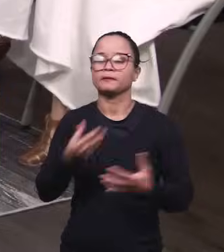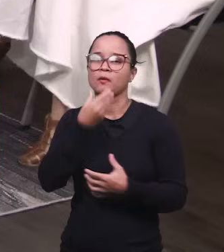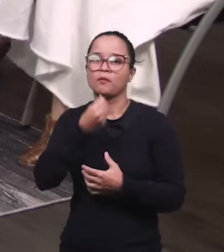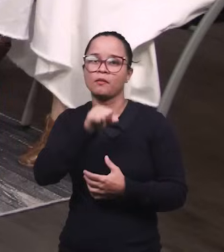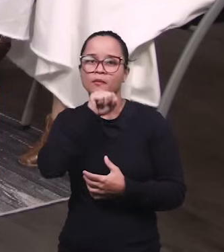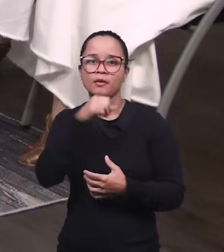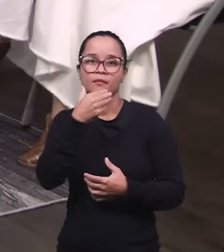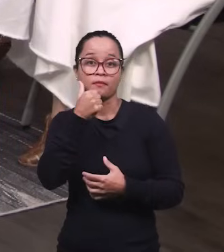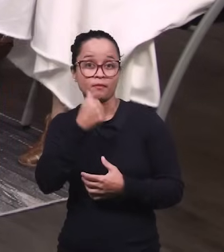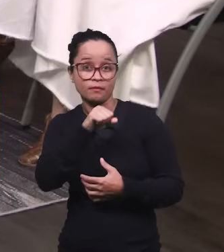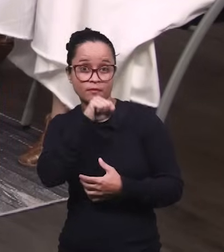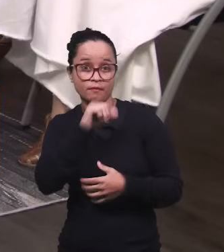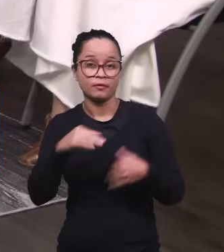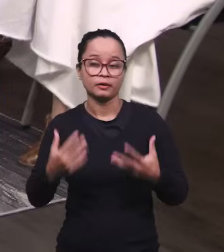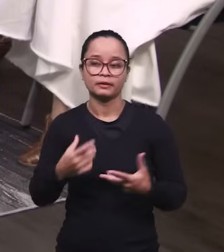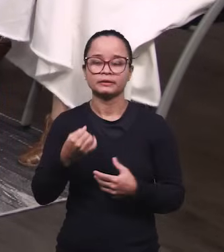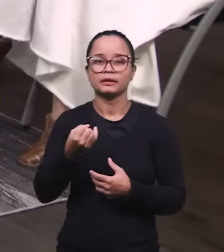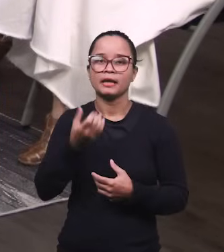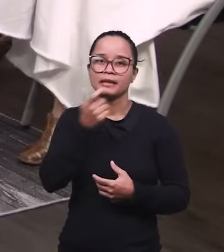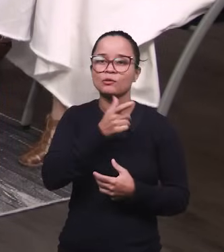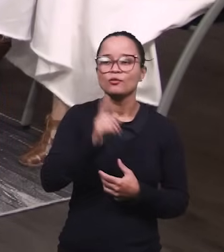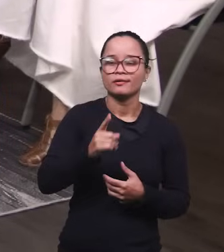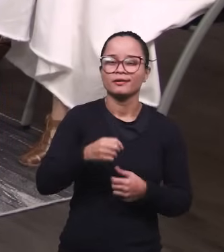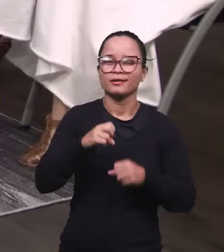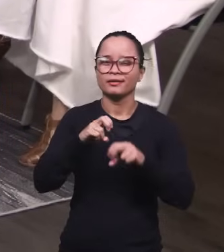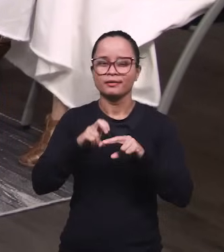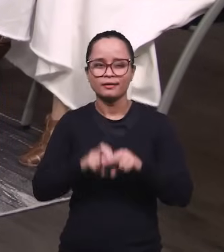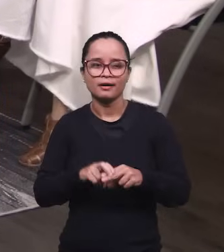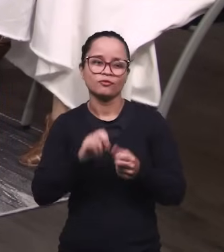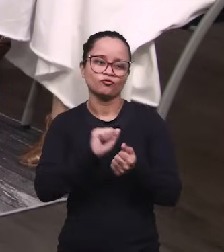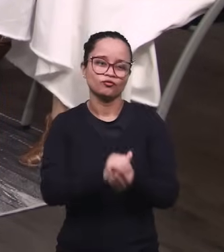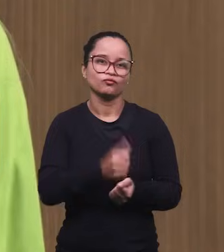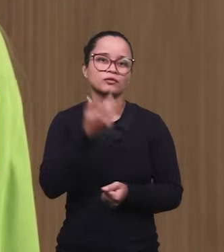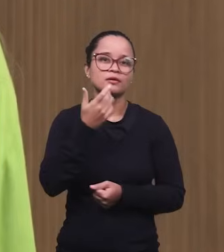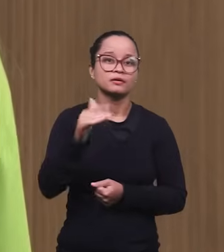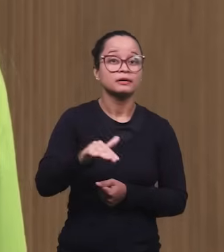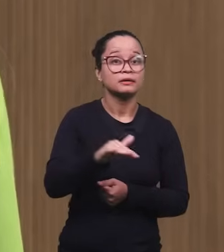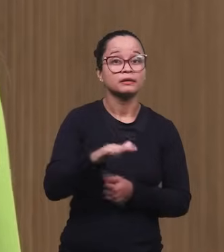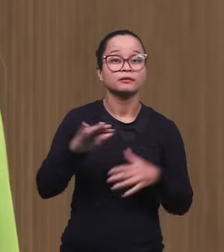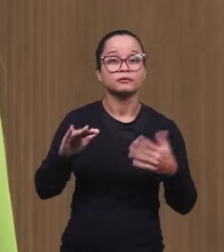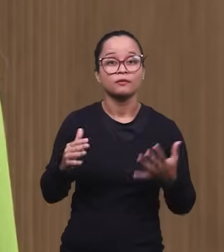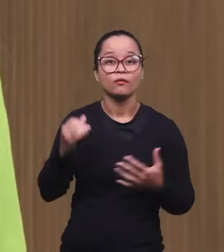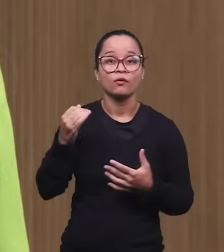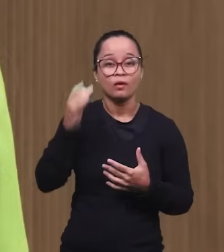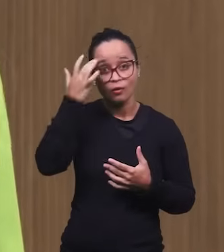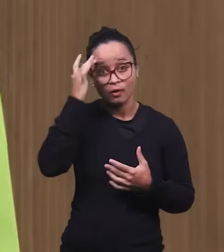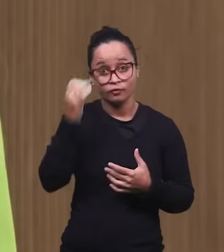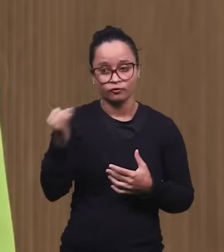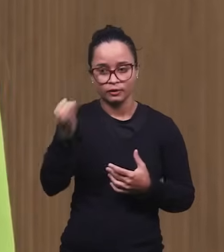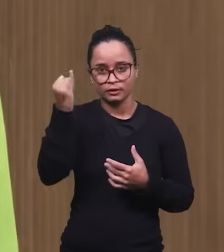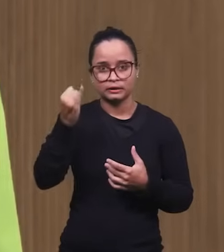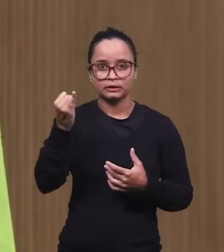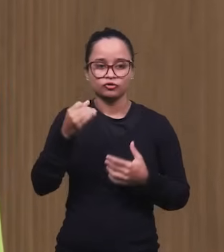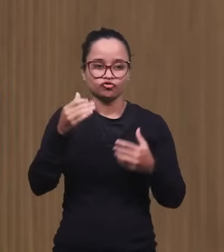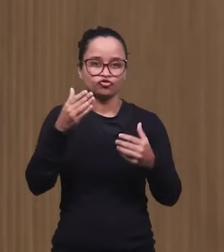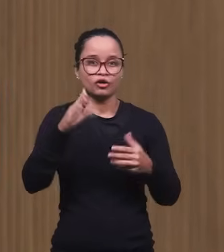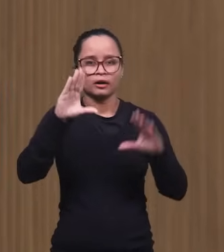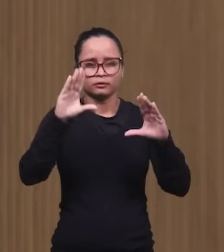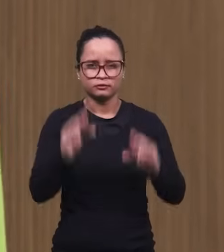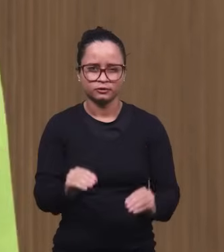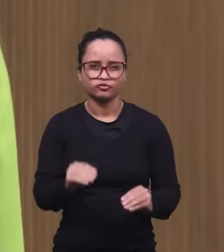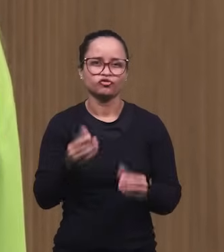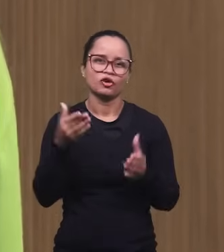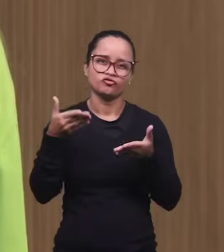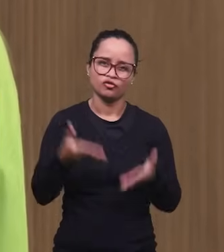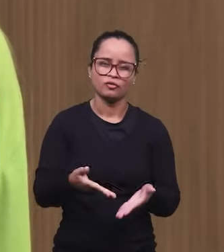pais que não conseguem ter aquele momento para sentar, para estar junto com a criança, eu acho importante, no final do dia, chegou do